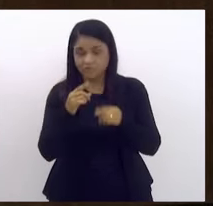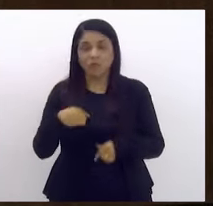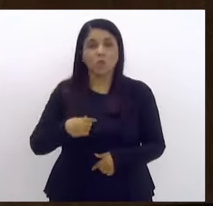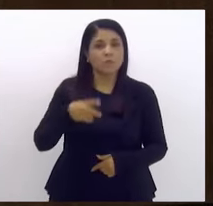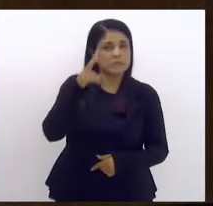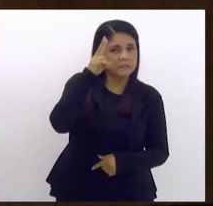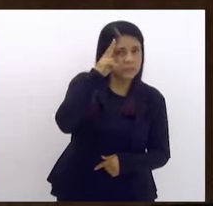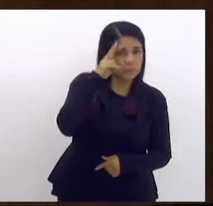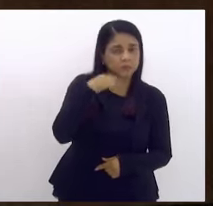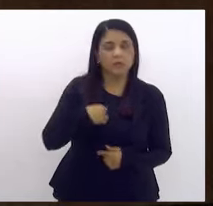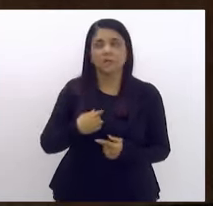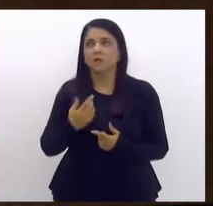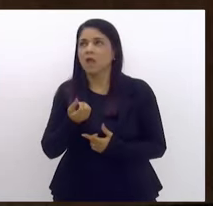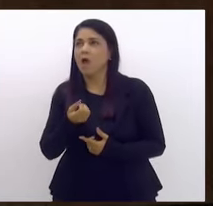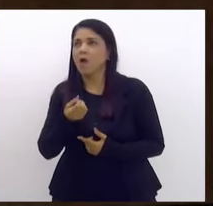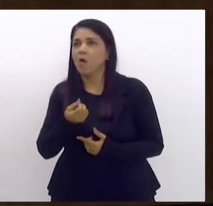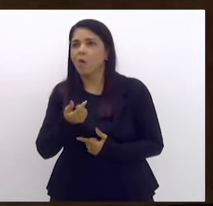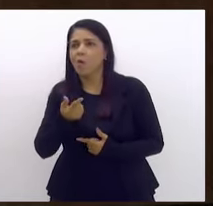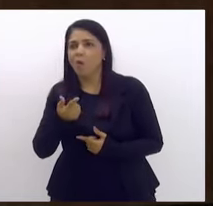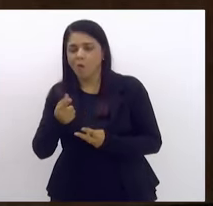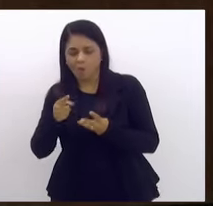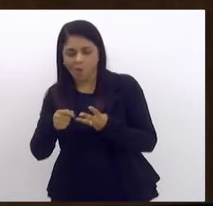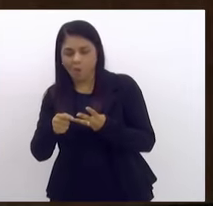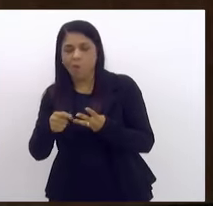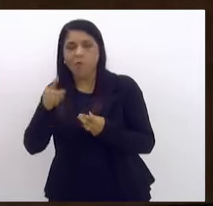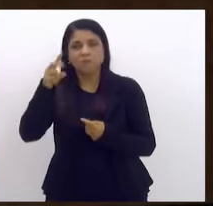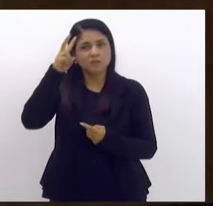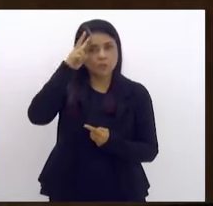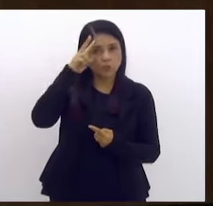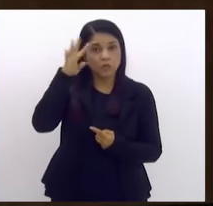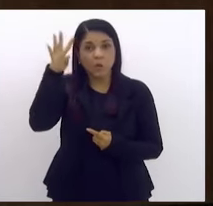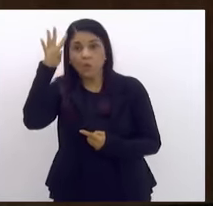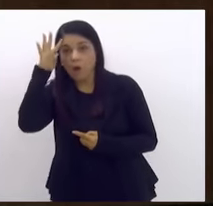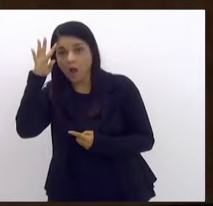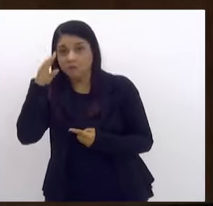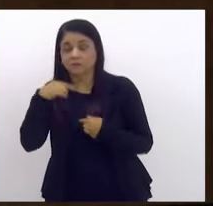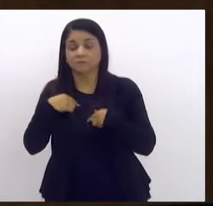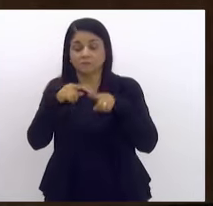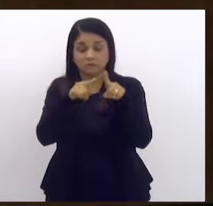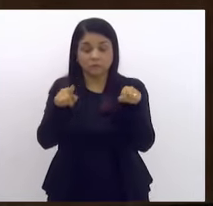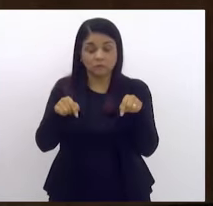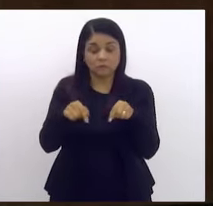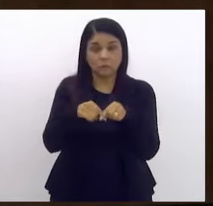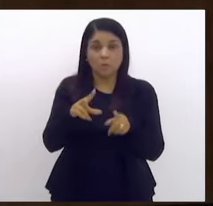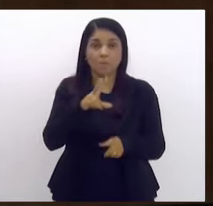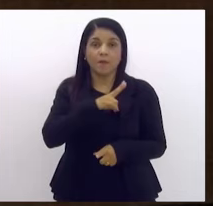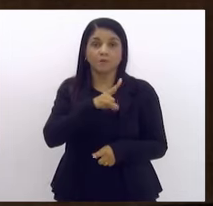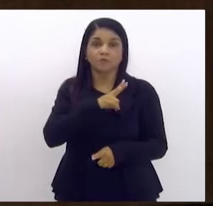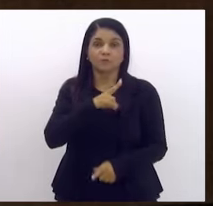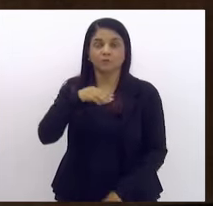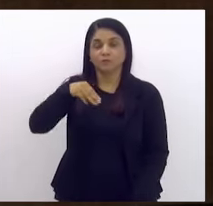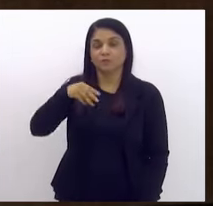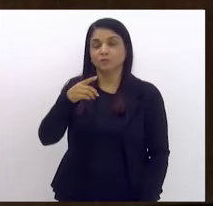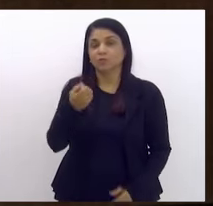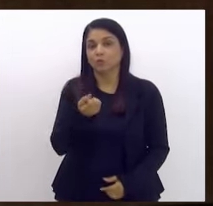da Conquista. Eu marquei 2 consultas no consultório particular do Dr. Marviel. E